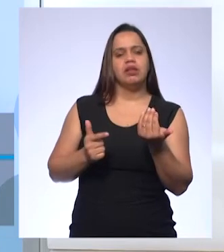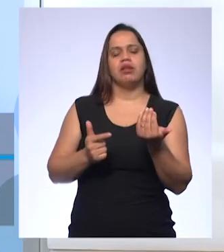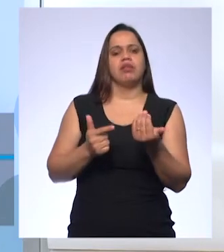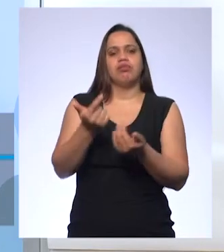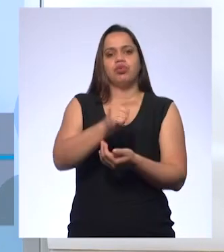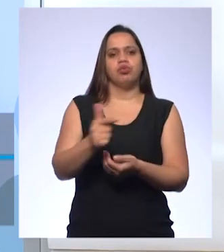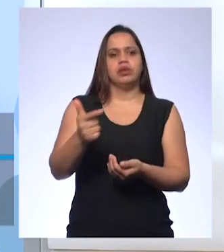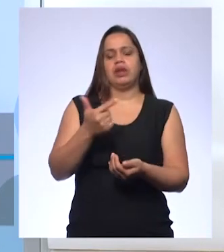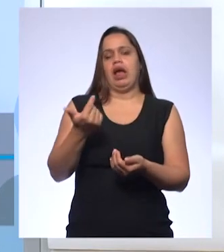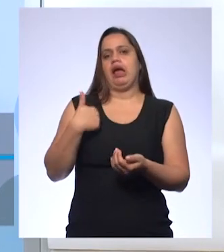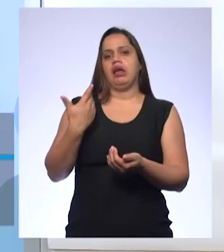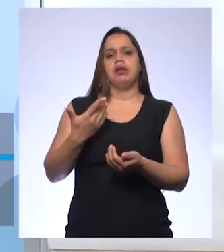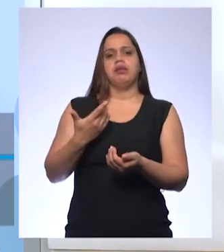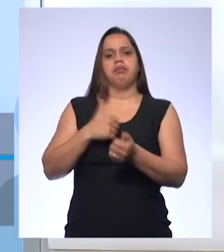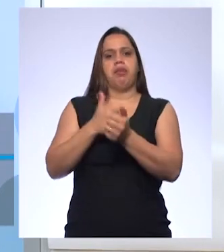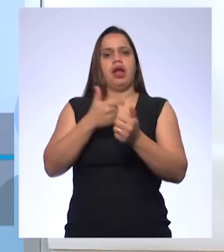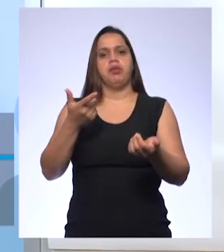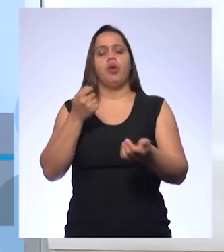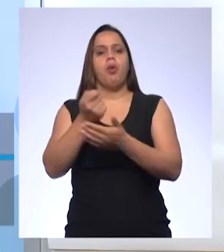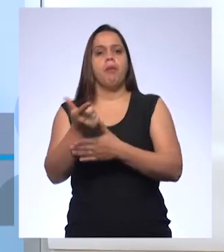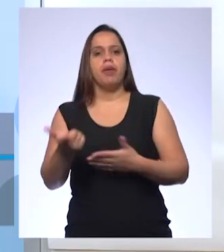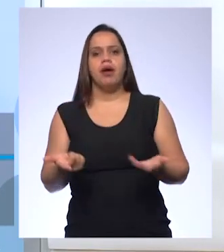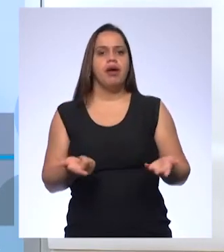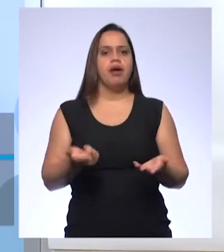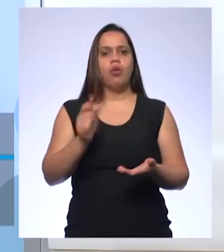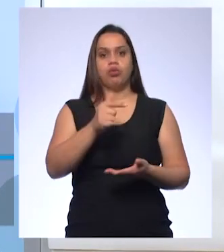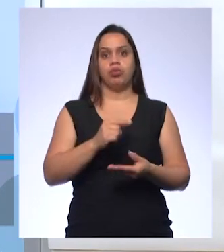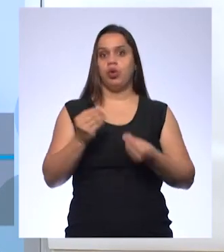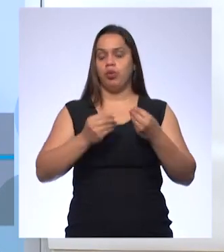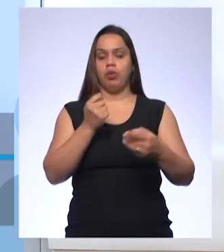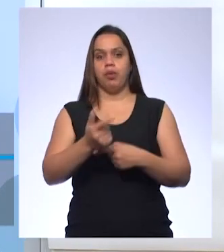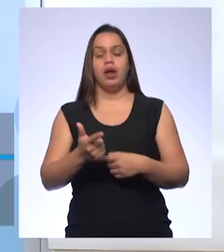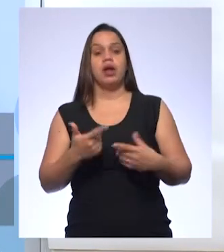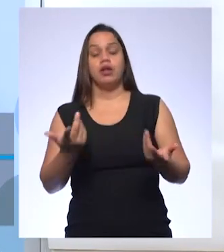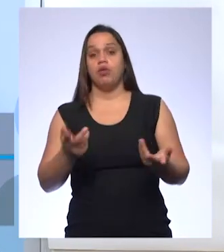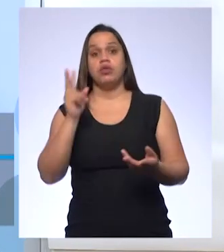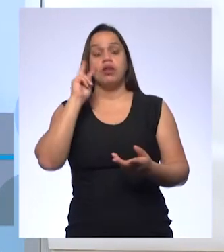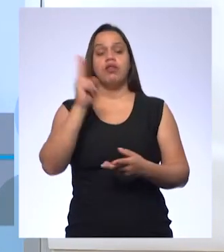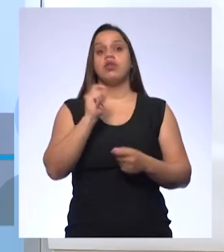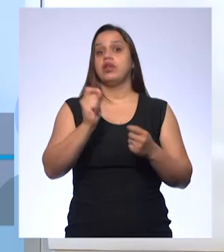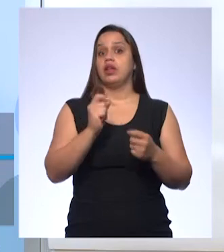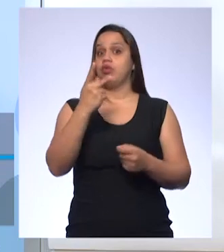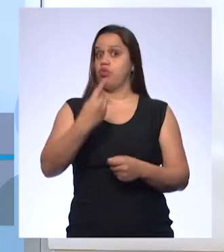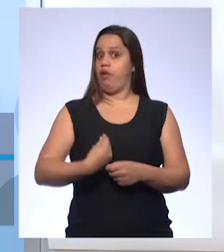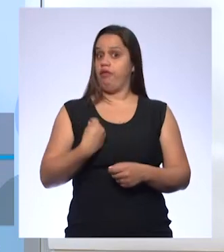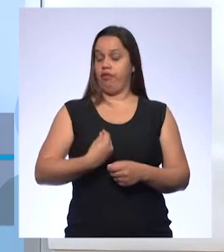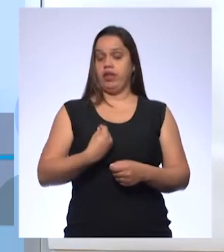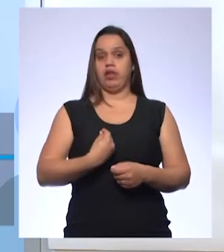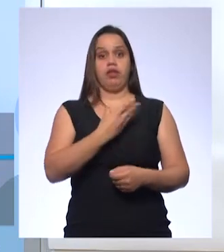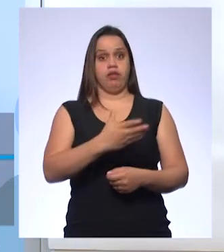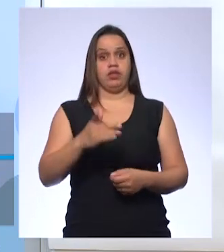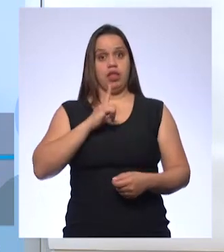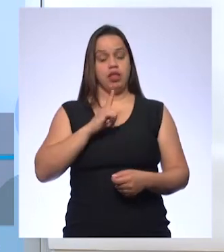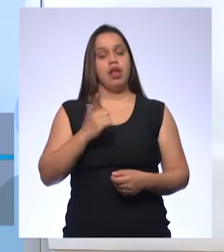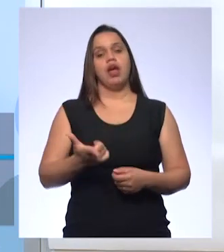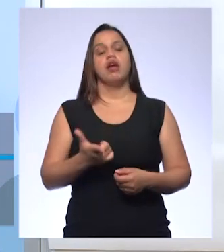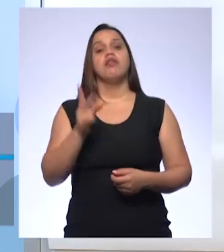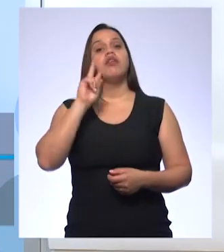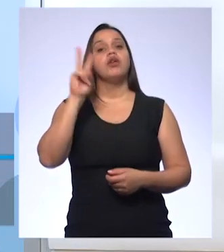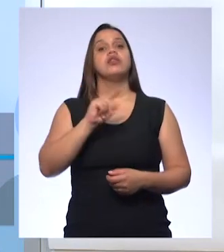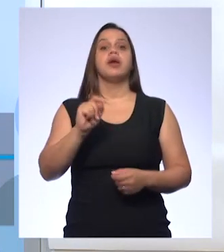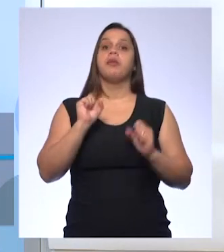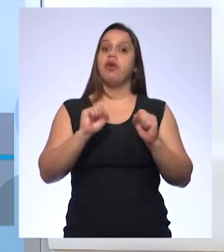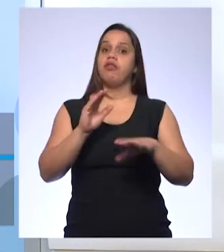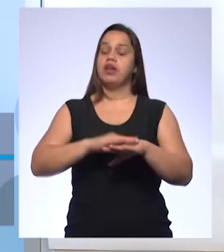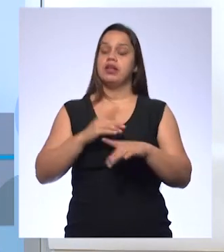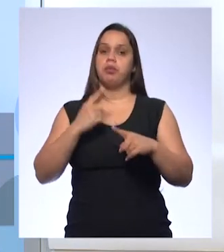Então, mas a informação é importante para você ver dentro da sua realidade o que você pode fazer. A gente sabe que a gente está falando para todo o estado de São